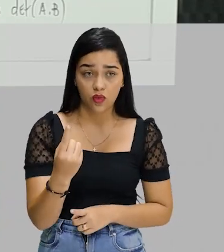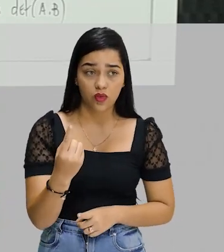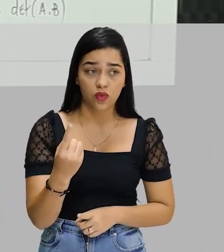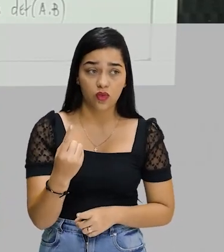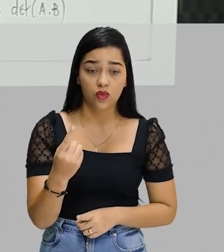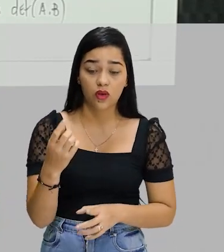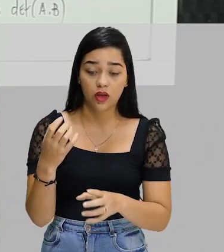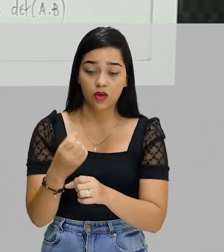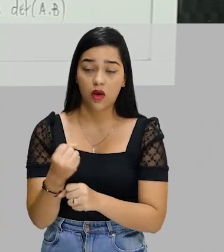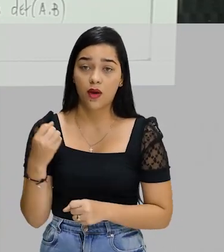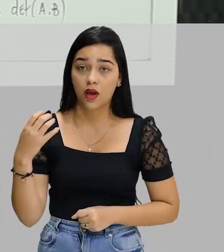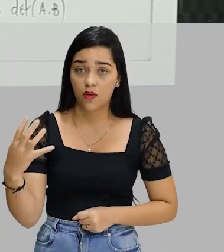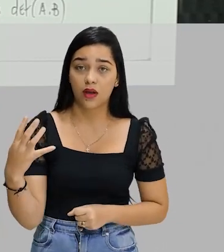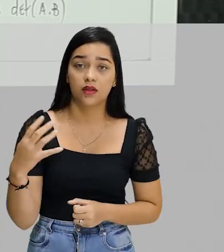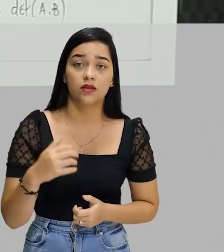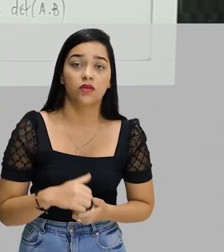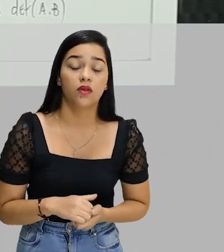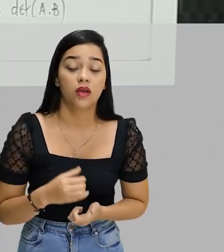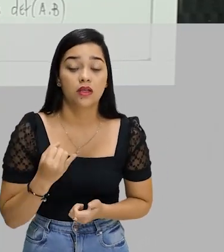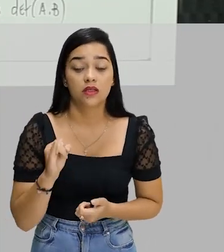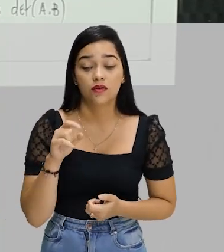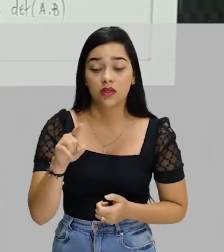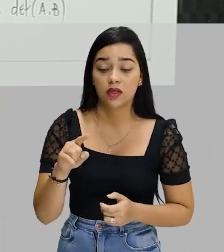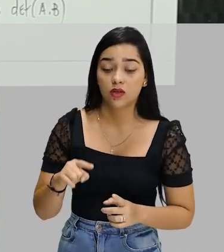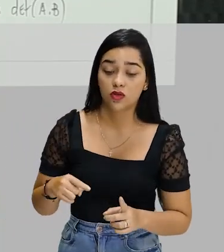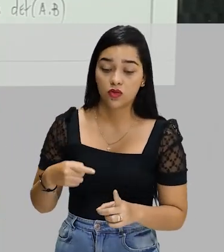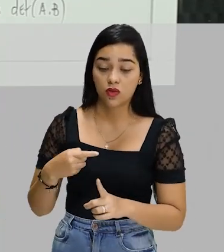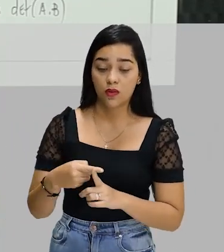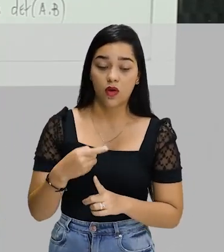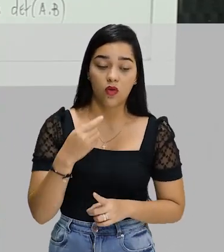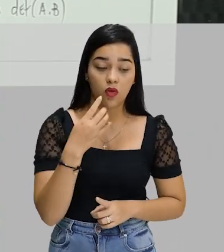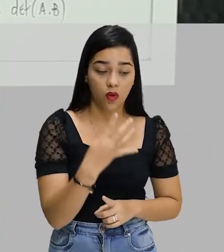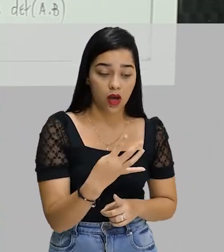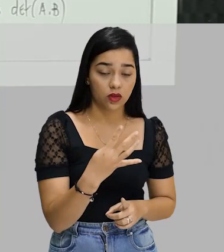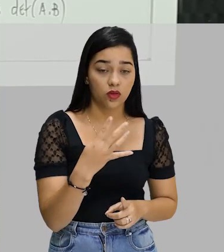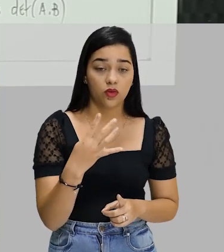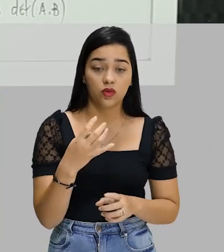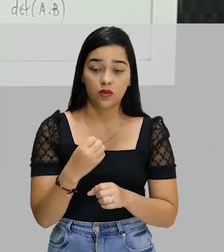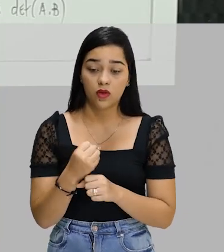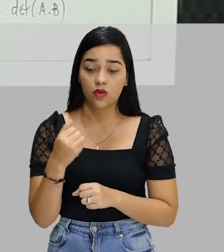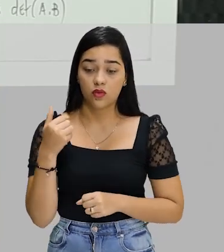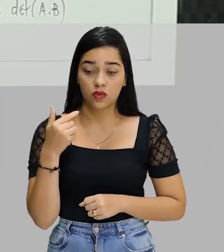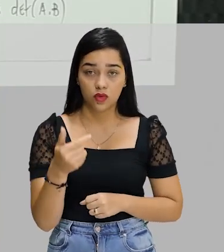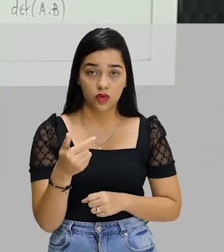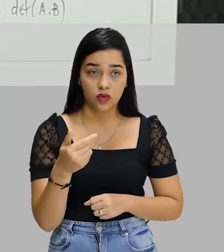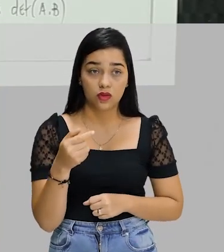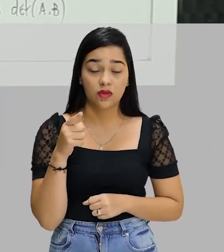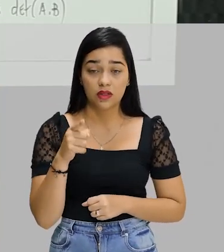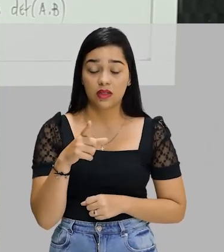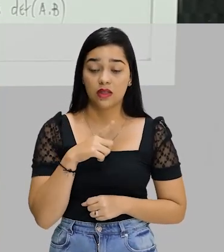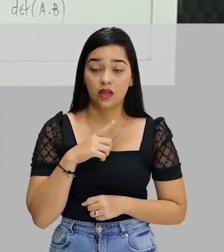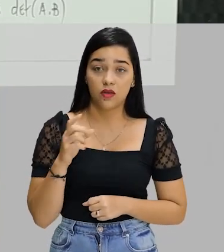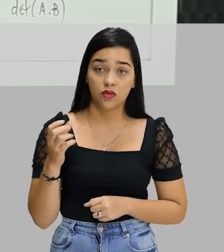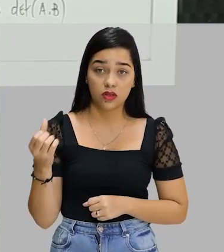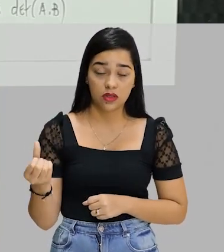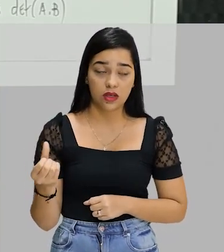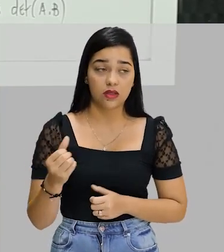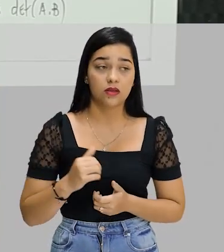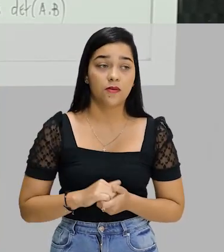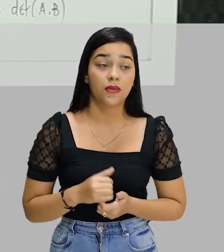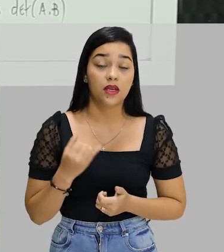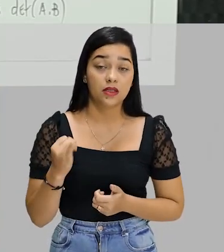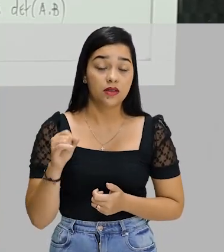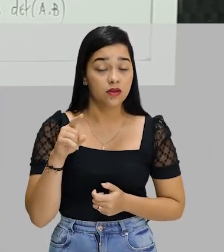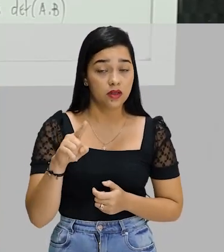você obtém 4. Se você somar o 4 com 2, você tem o 6.